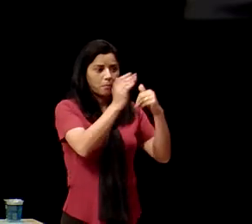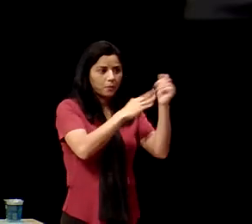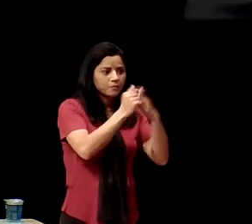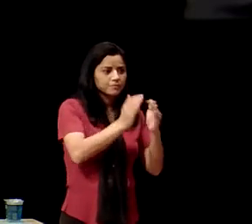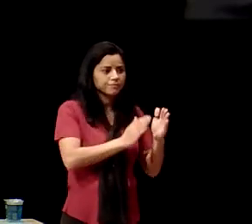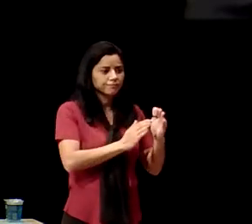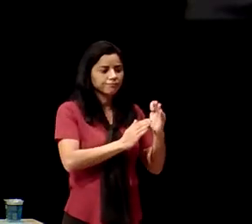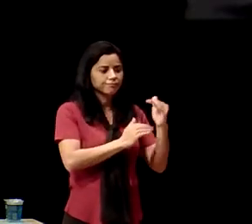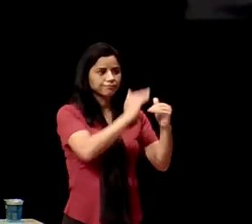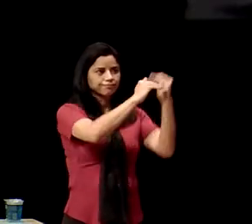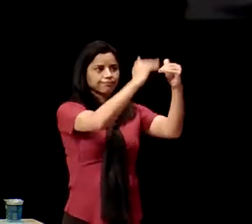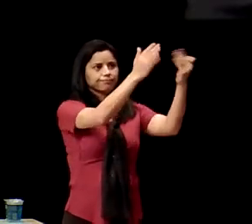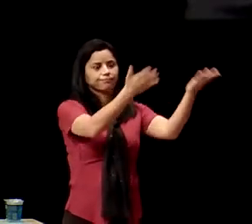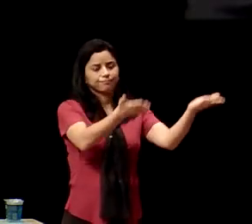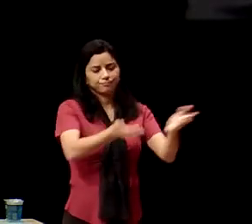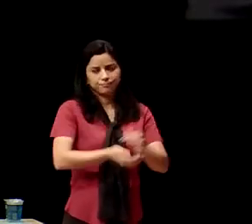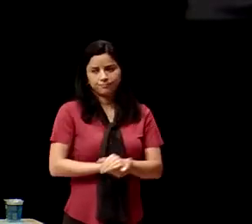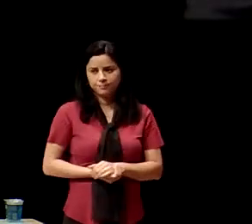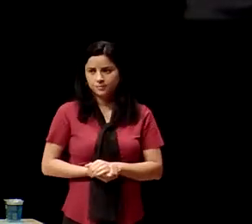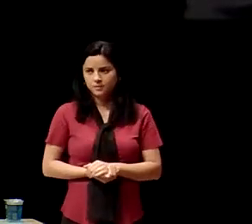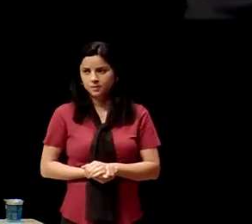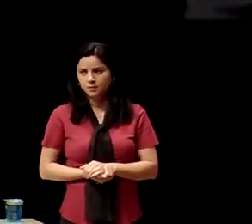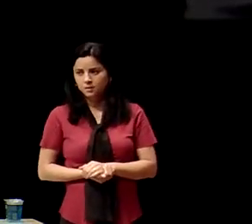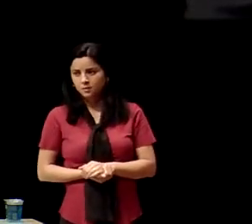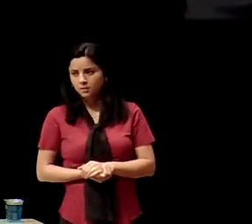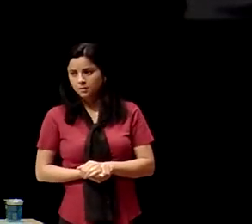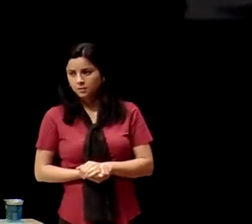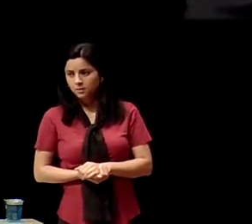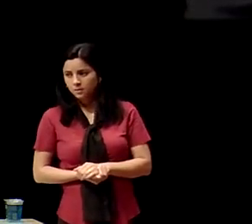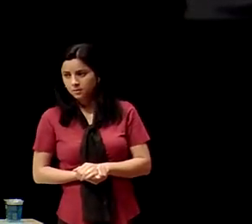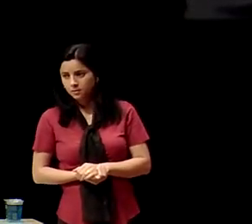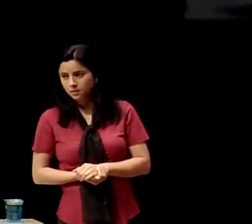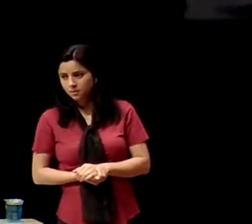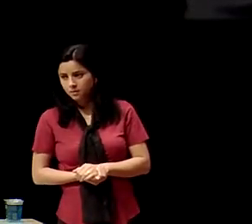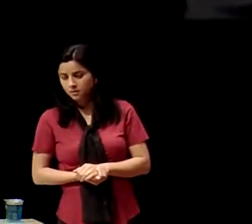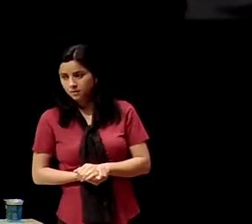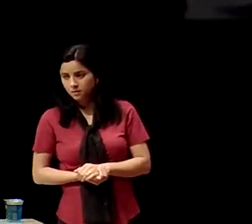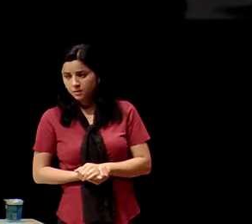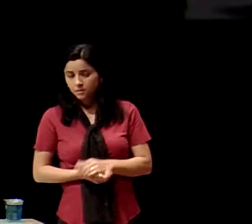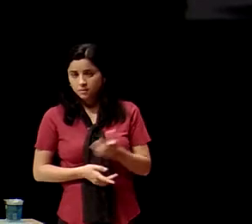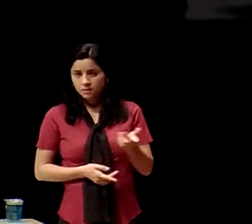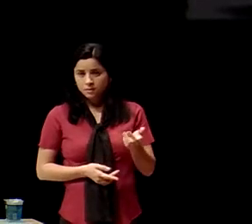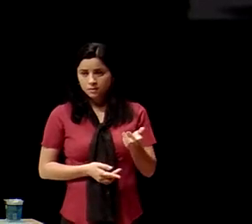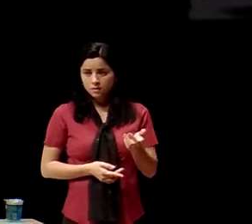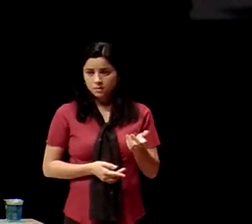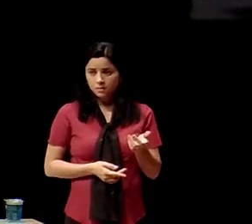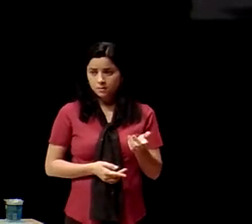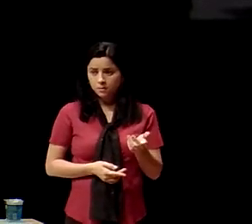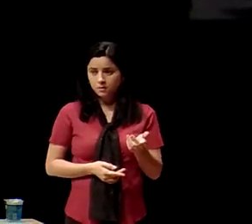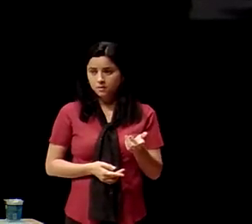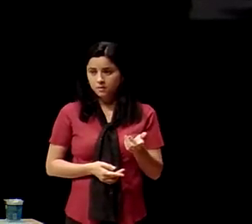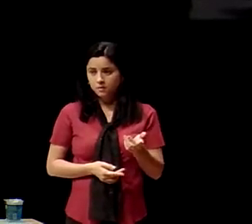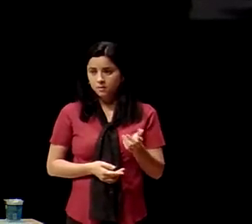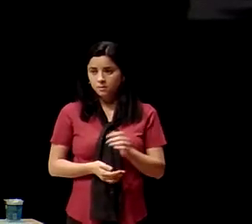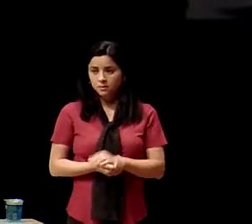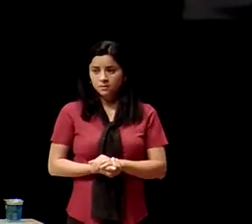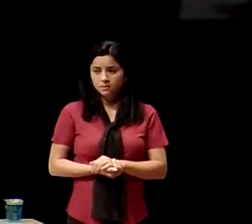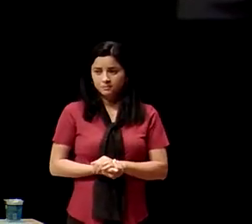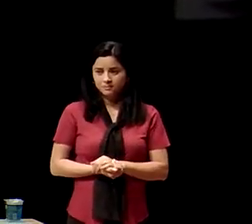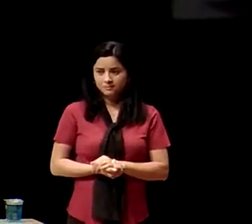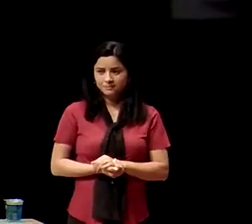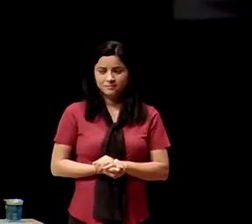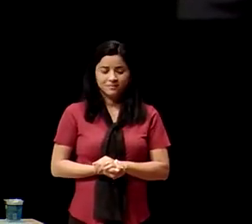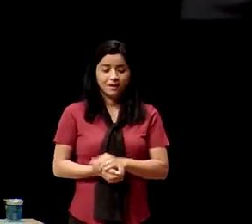profissionais. Both in compulsory education tanto and na vocational education.